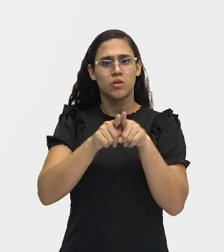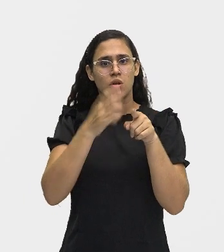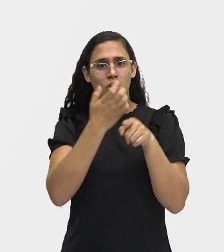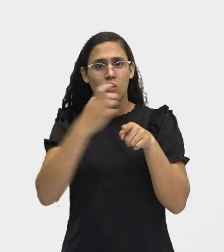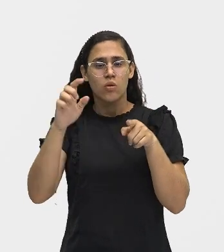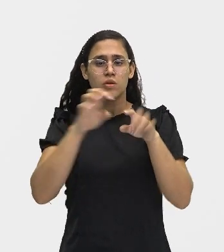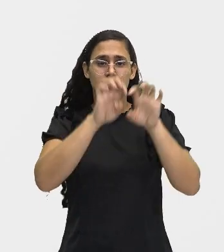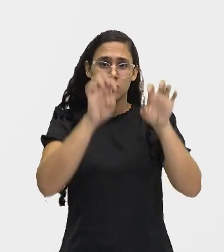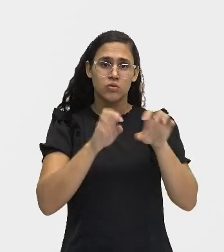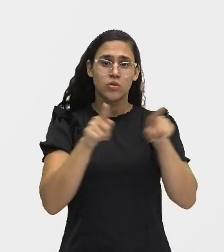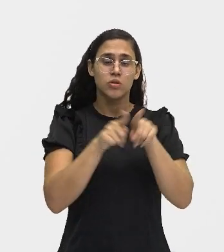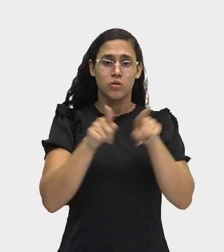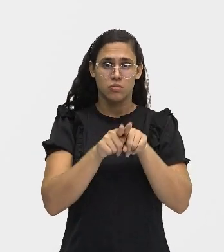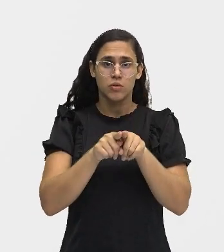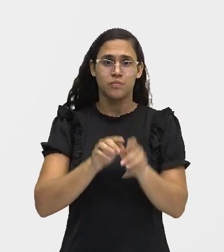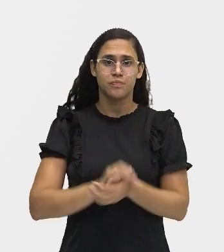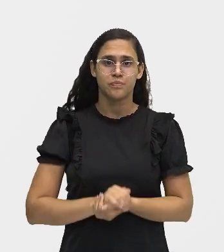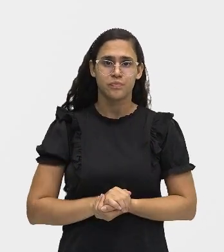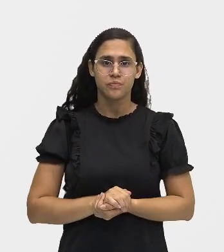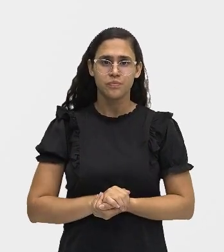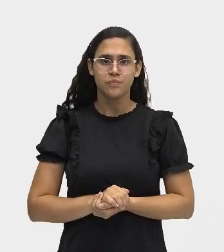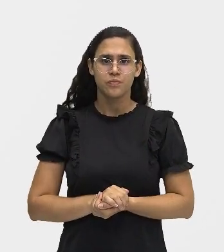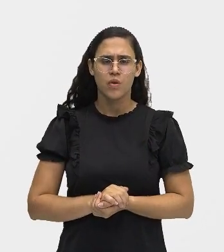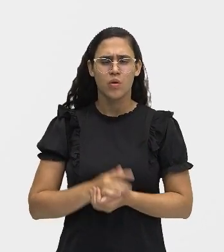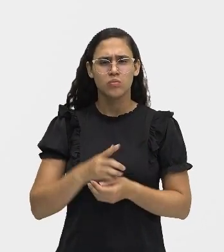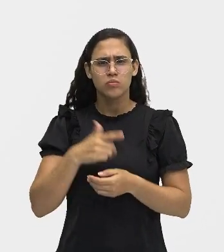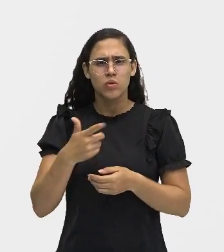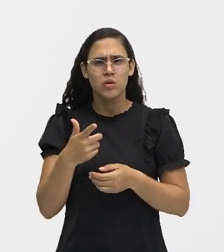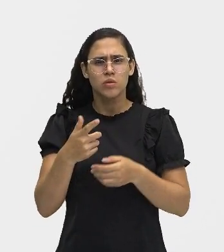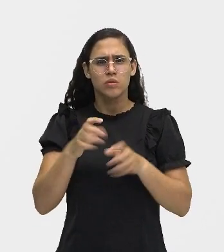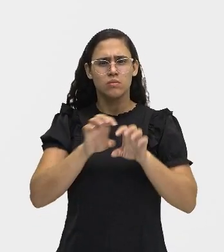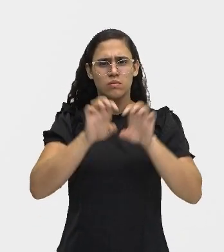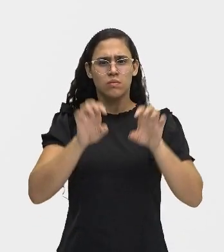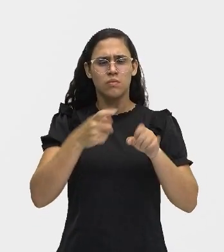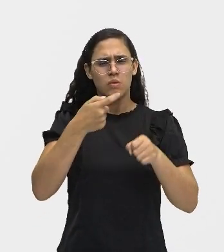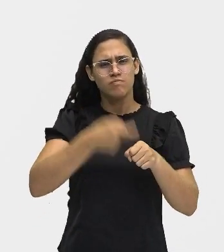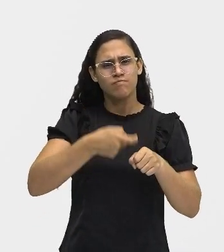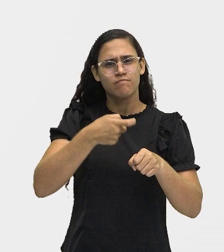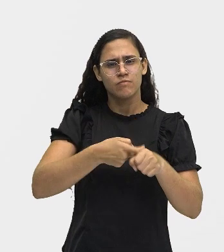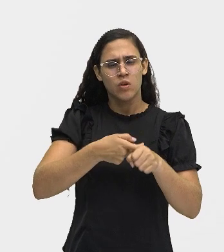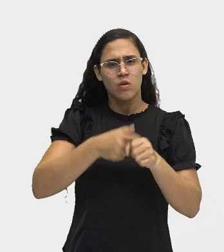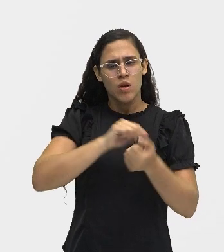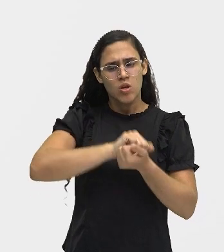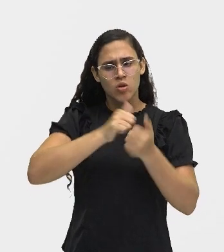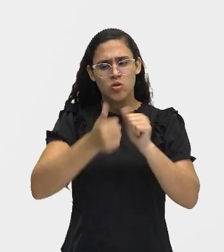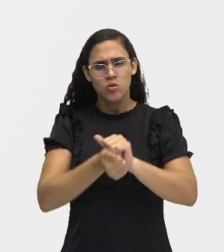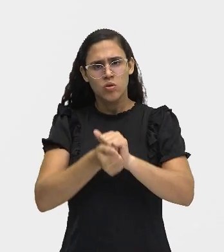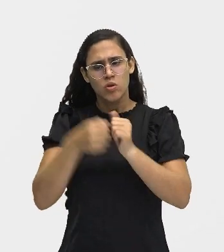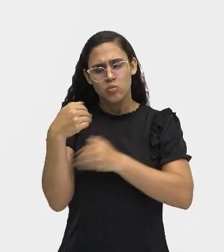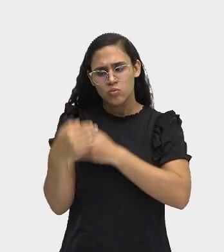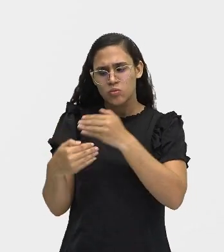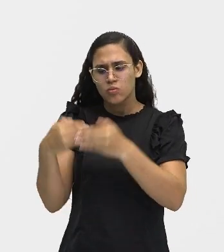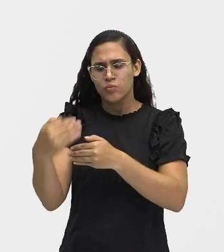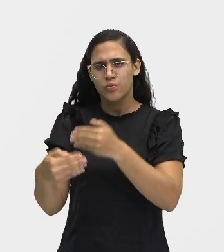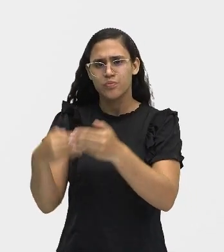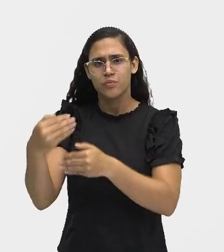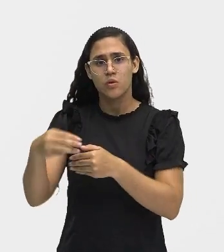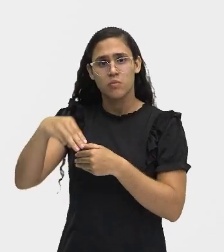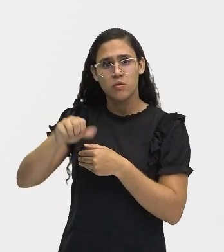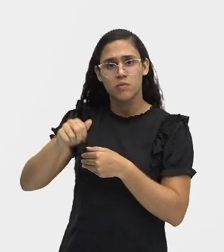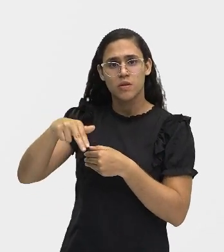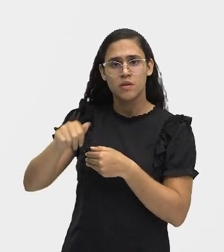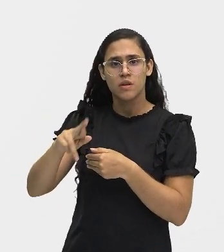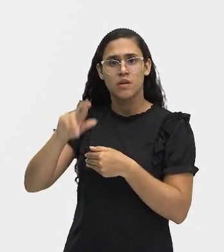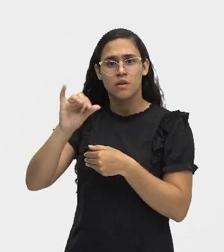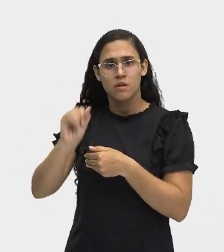também, né? Então, aquela estrutura mais endurecida, ela vai sendo substituída por vários minerais ao longo do tempo, e aí forma aquele